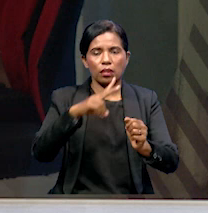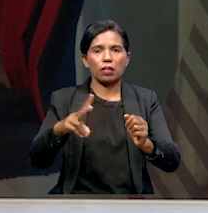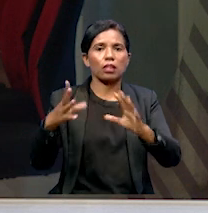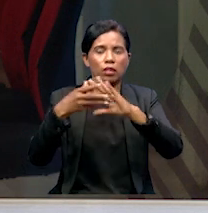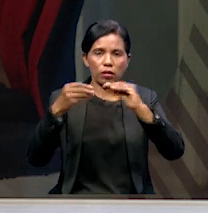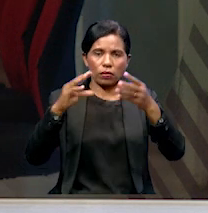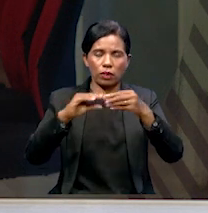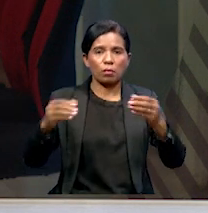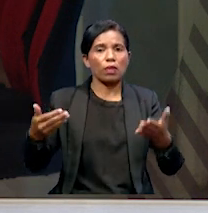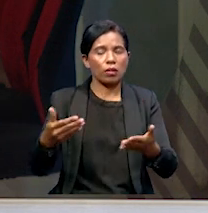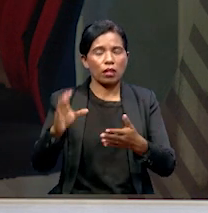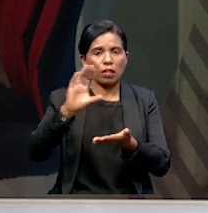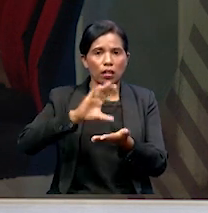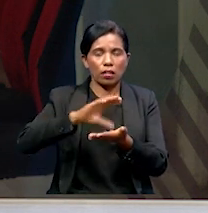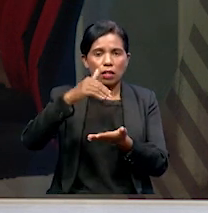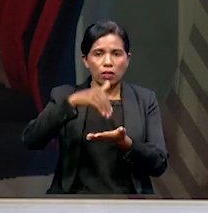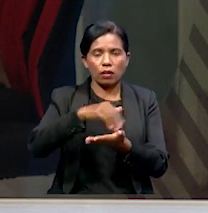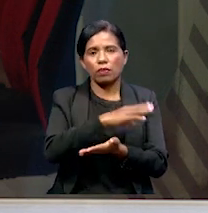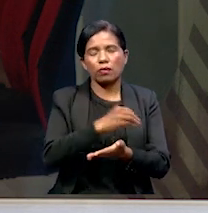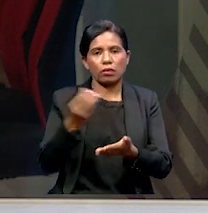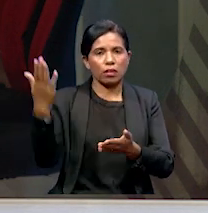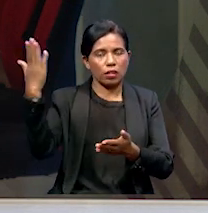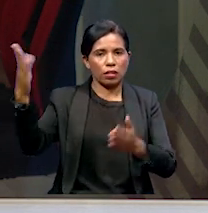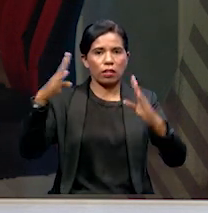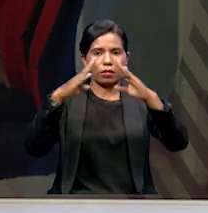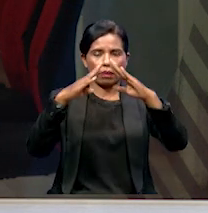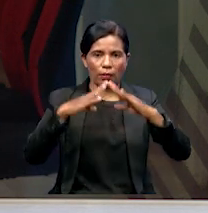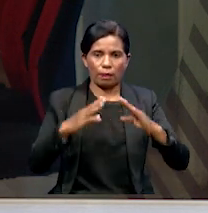Carreal Fon e ao Vaticano.